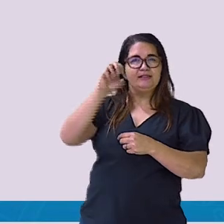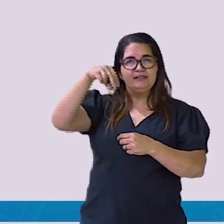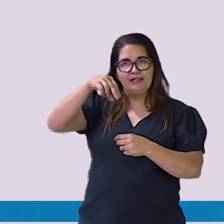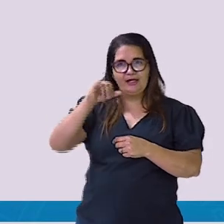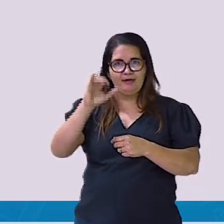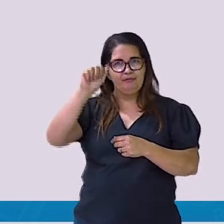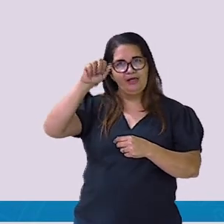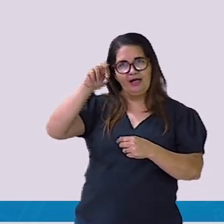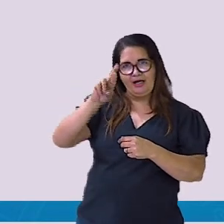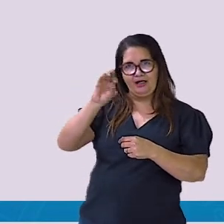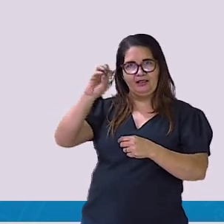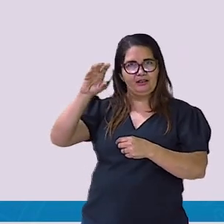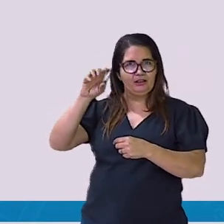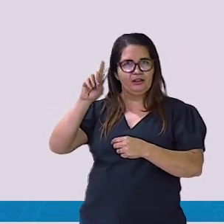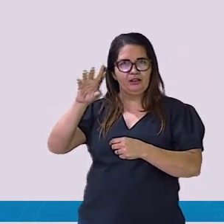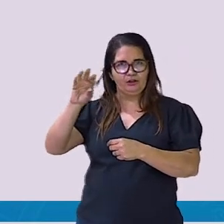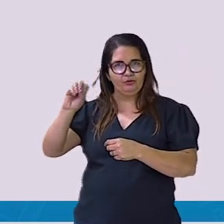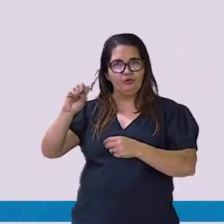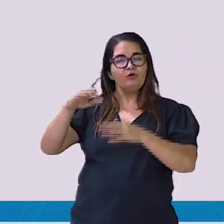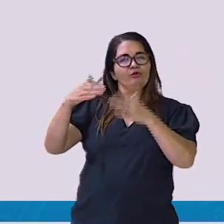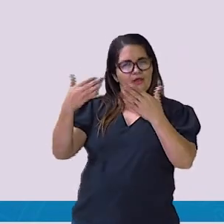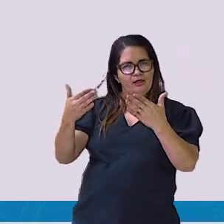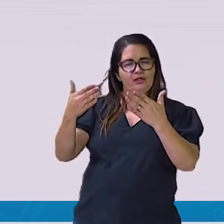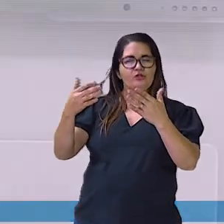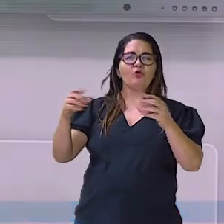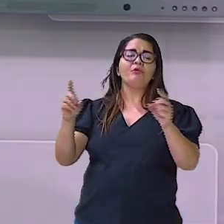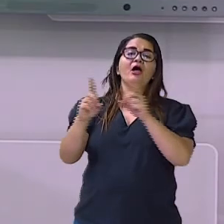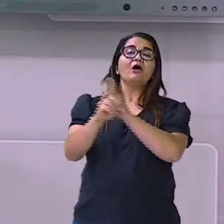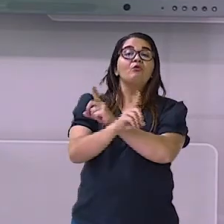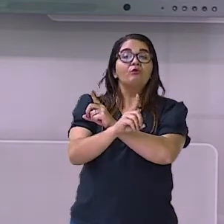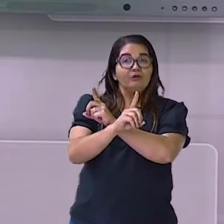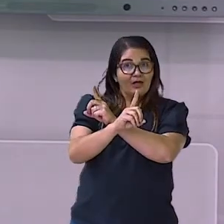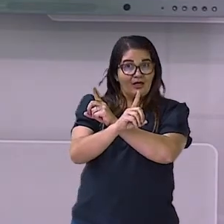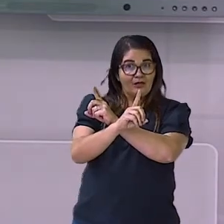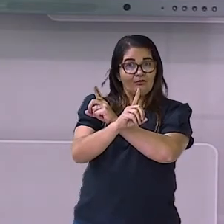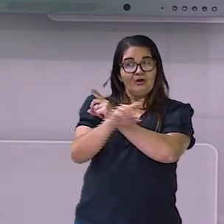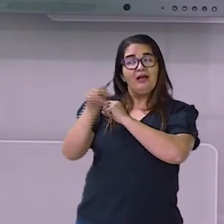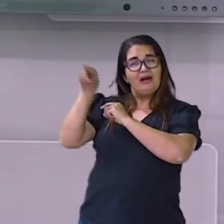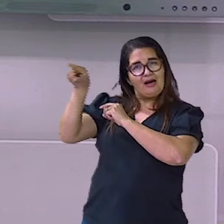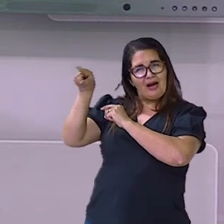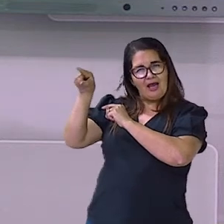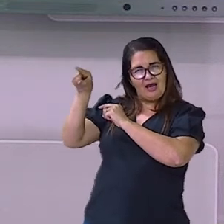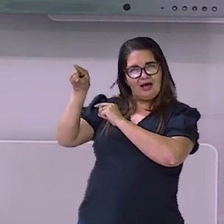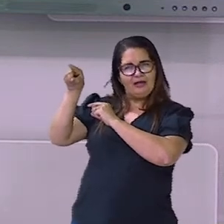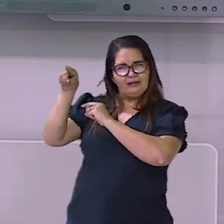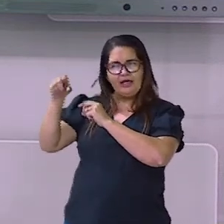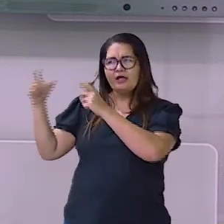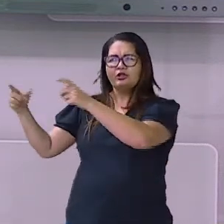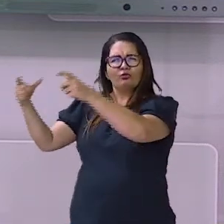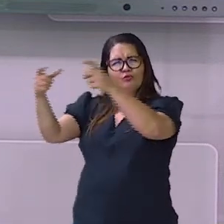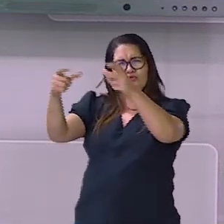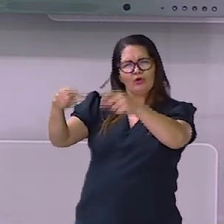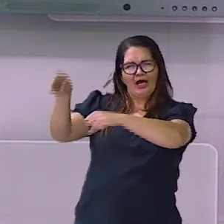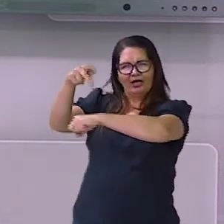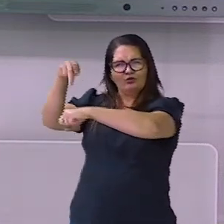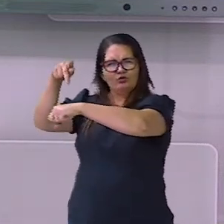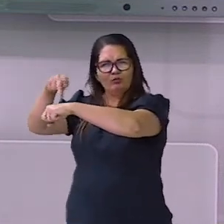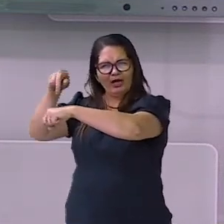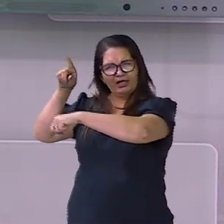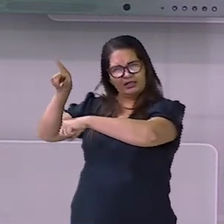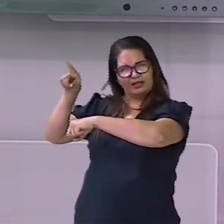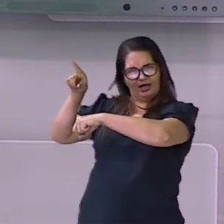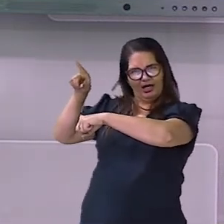o contrário do que nós vivemos. Ok? Lembra qual a característica do clima tropical?